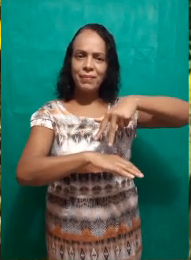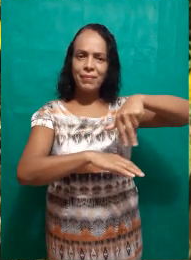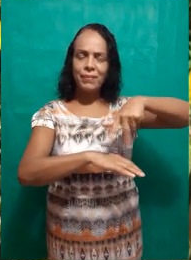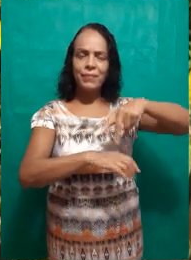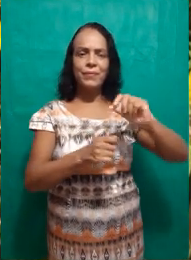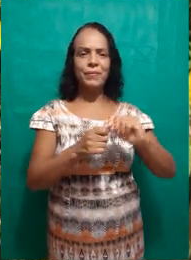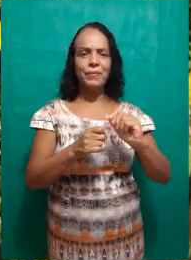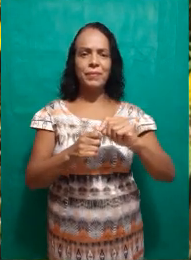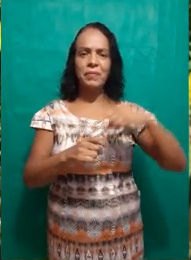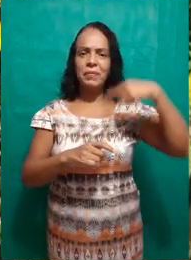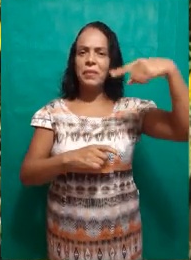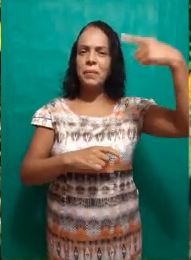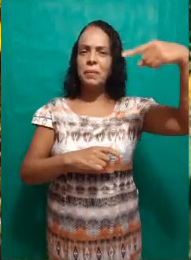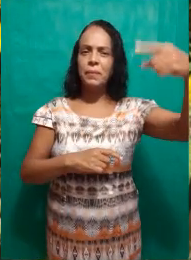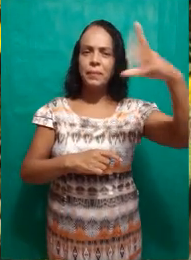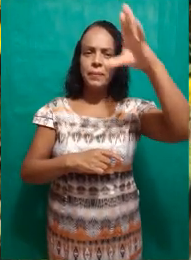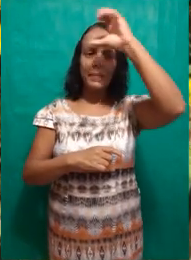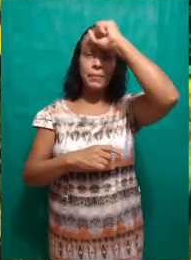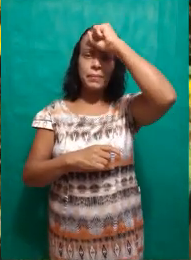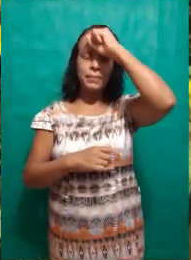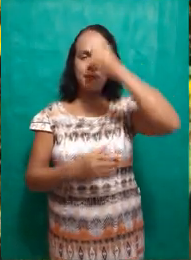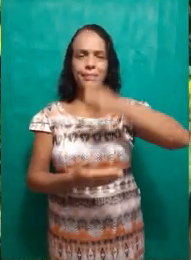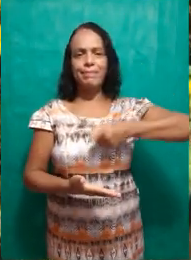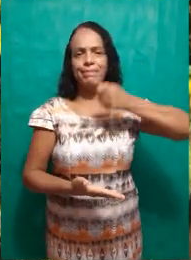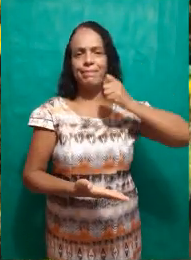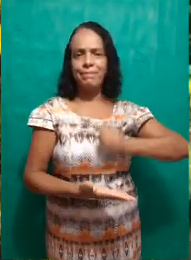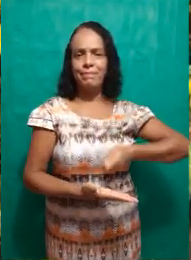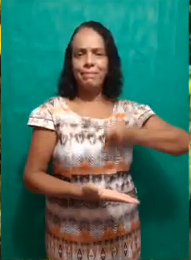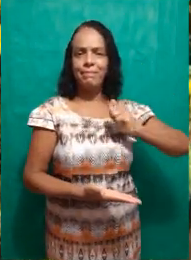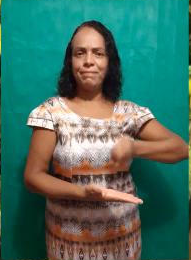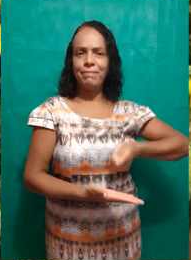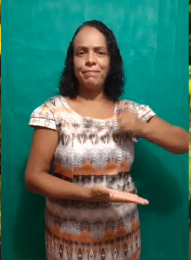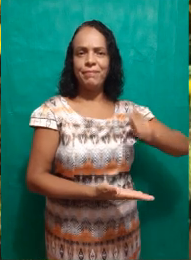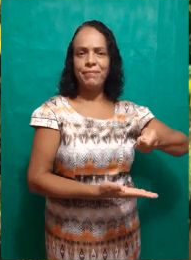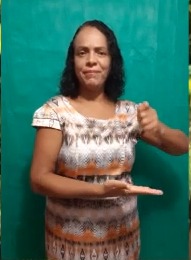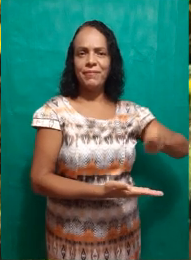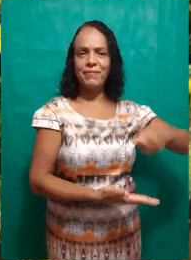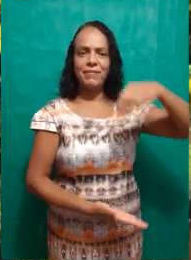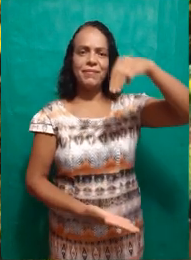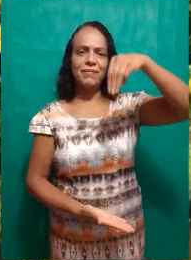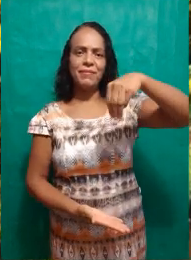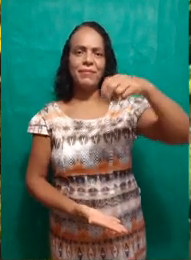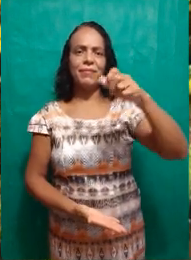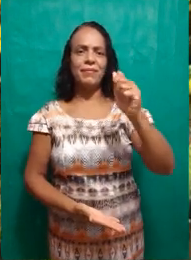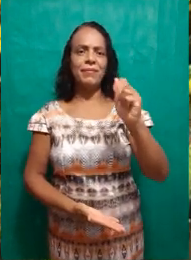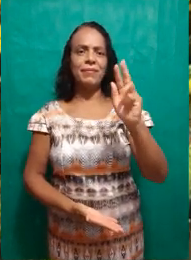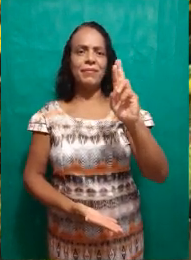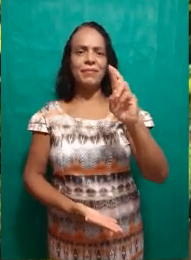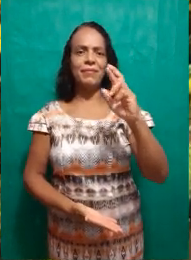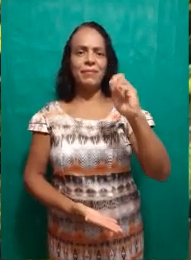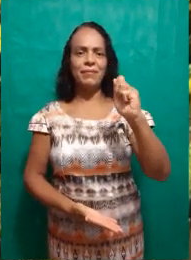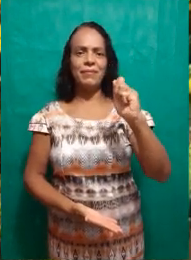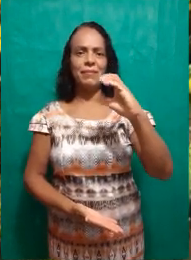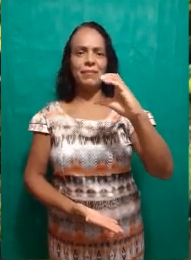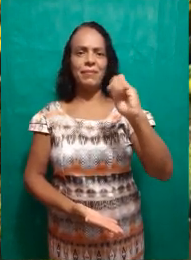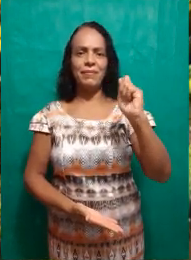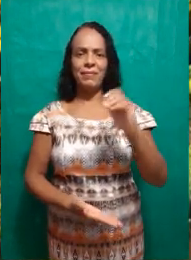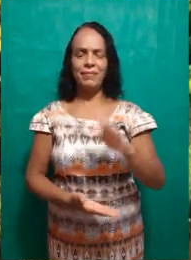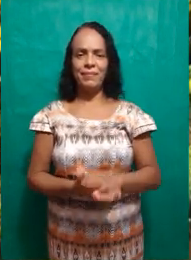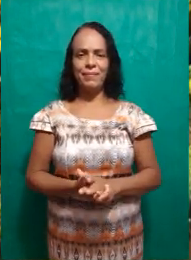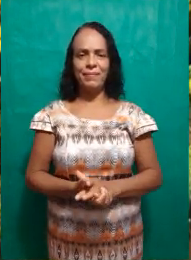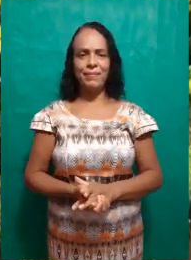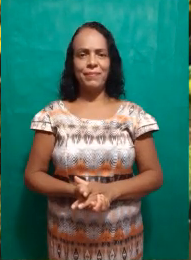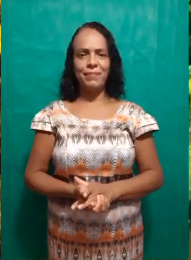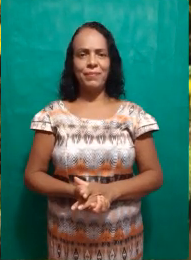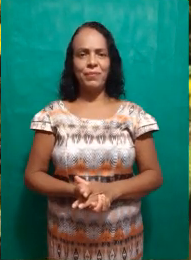aprender a tocar o maracá, que é um instrumento musical que já se encontrava